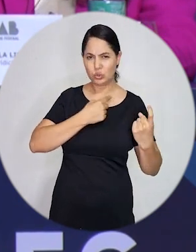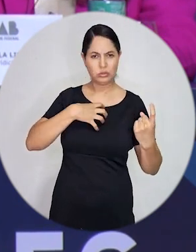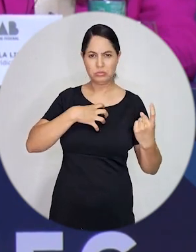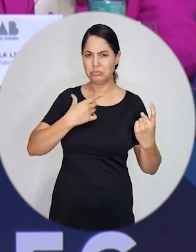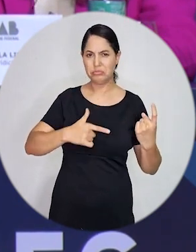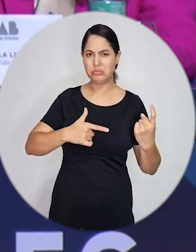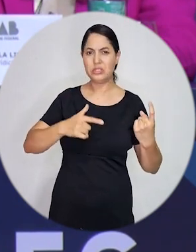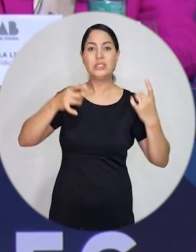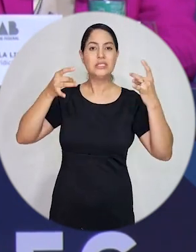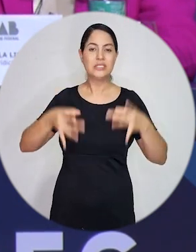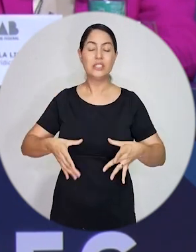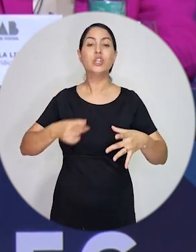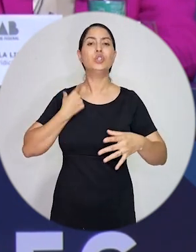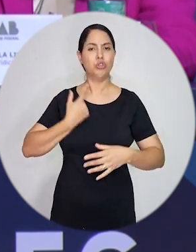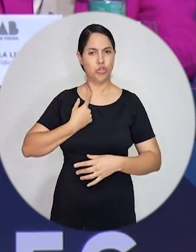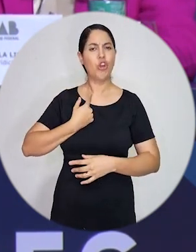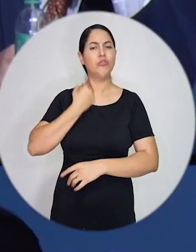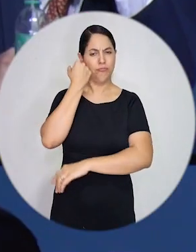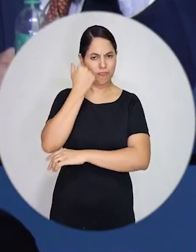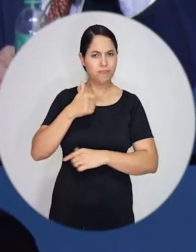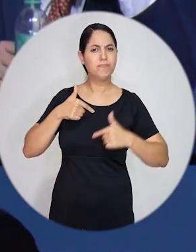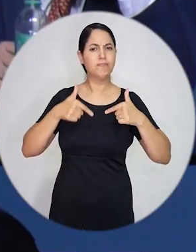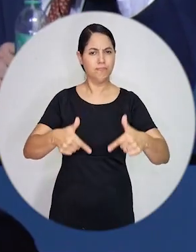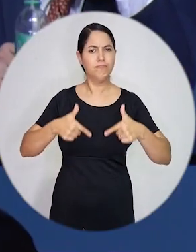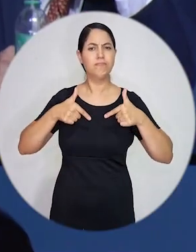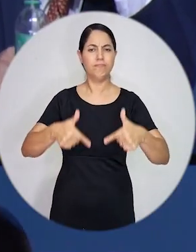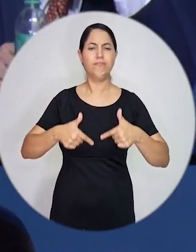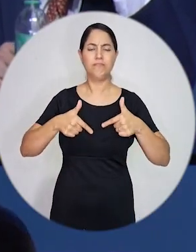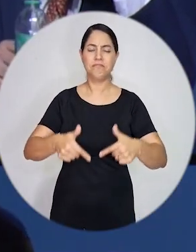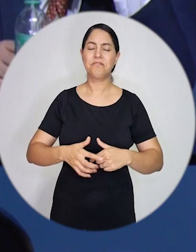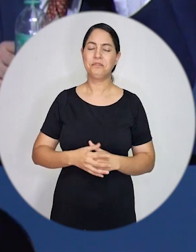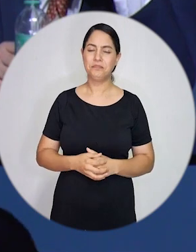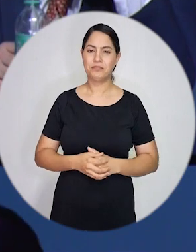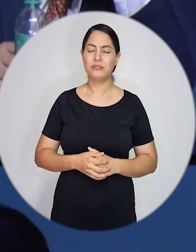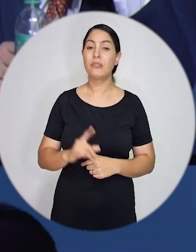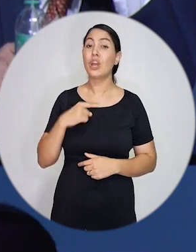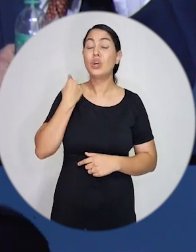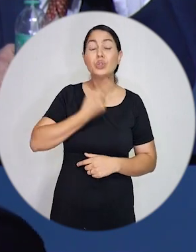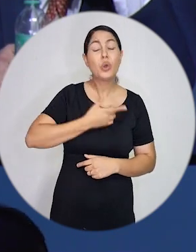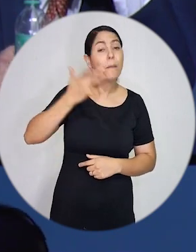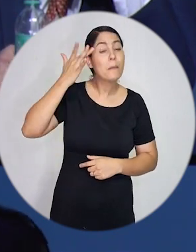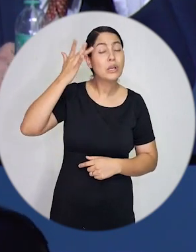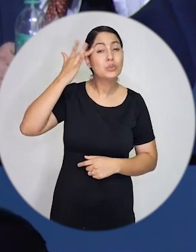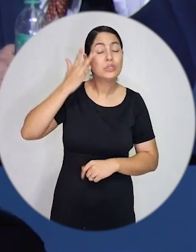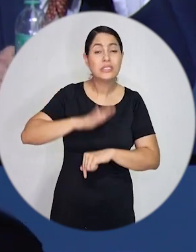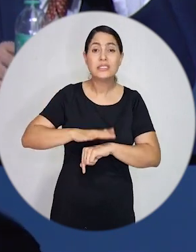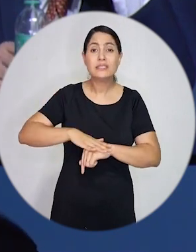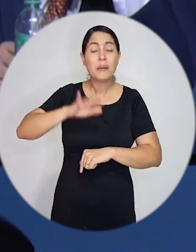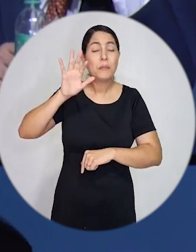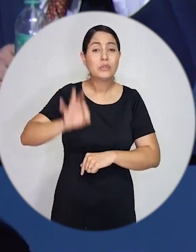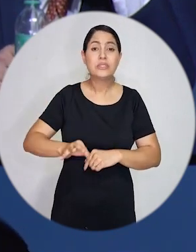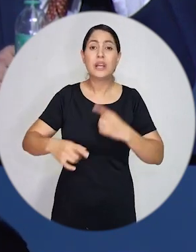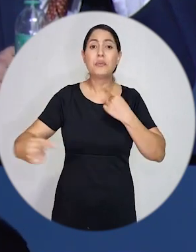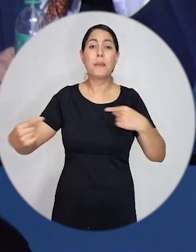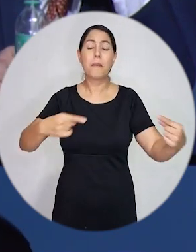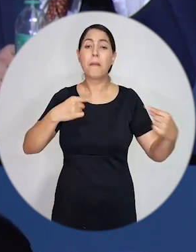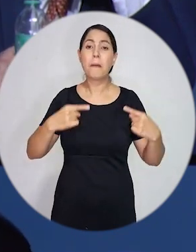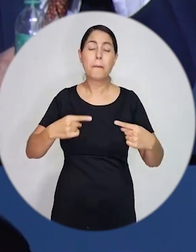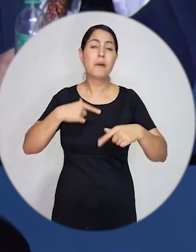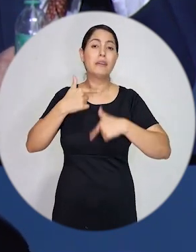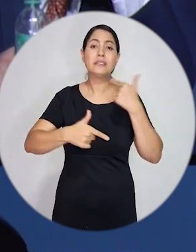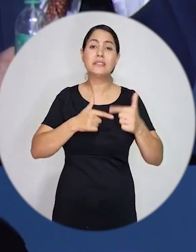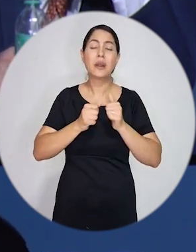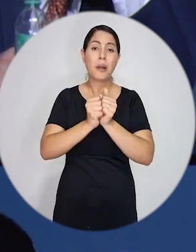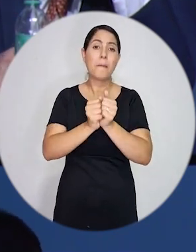somos essencialmente resistentes. Nós amadurecemos o tempo correto, as discussões, o